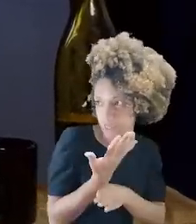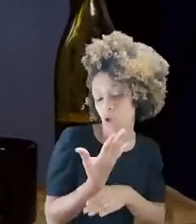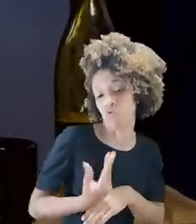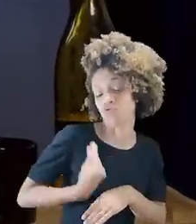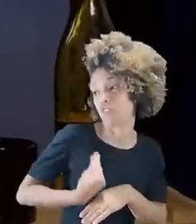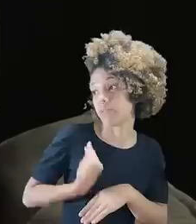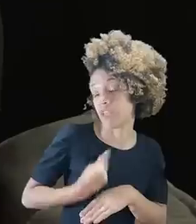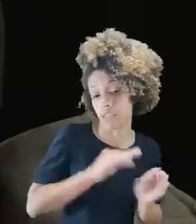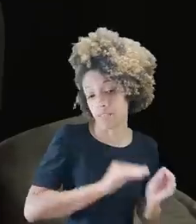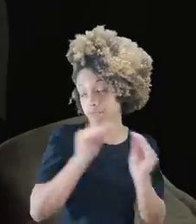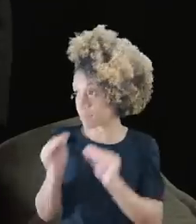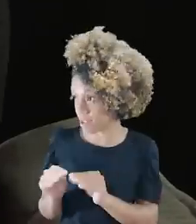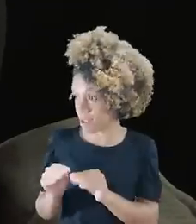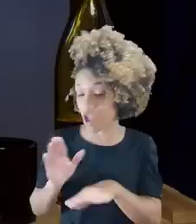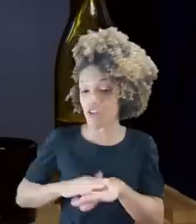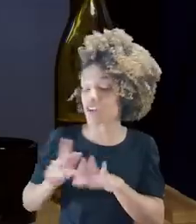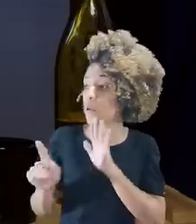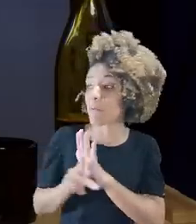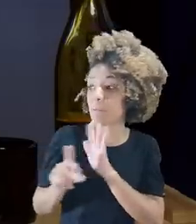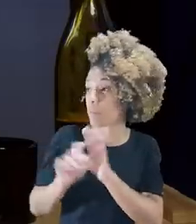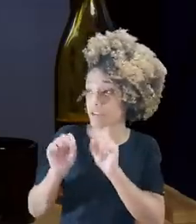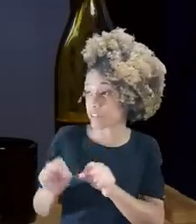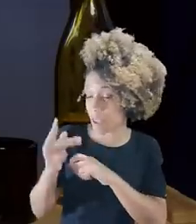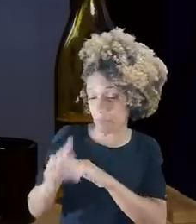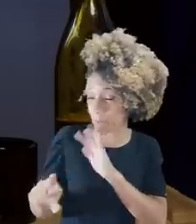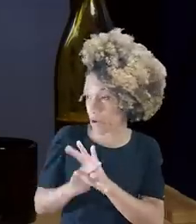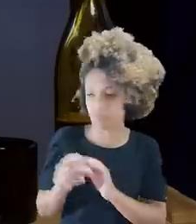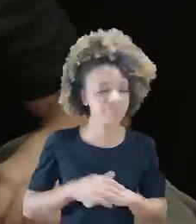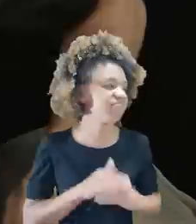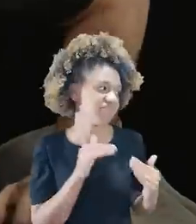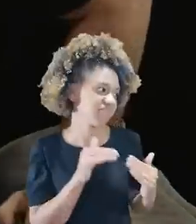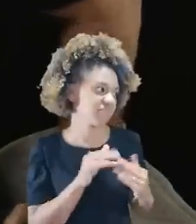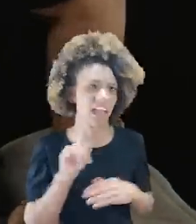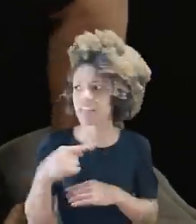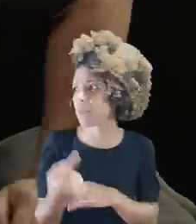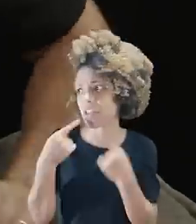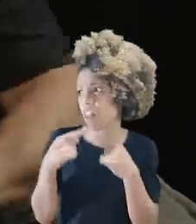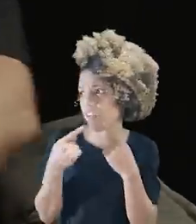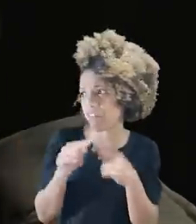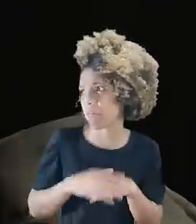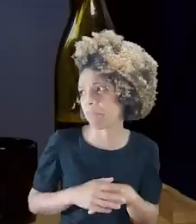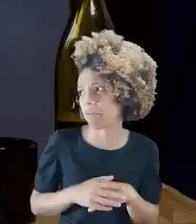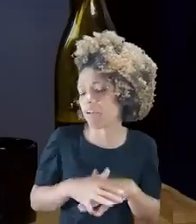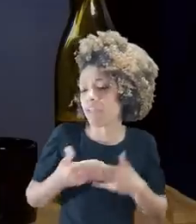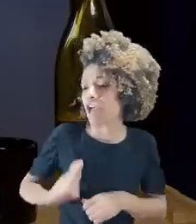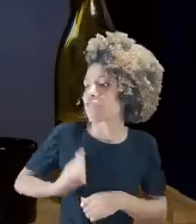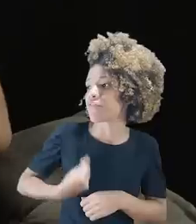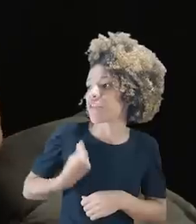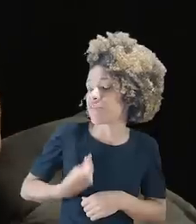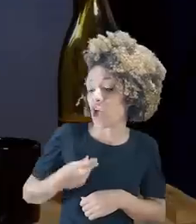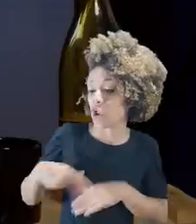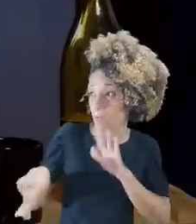da criação eu concordo Concordo concordo e ele faz o próprio sistema dele Concordo eu concordo e depois ele reclama Aí depois ele reclama